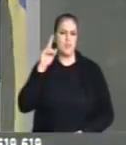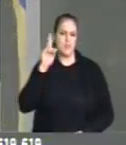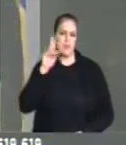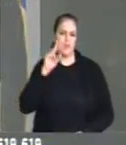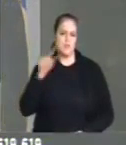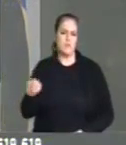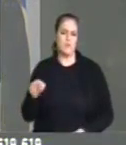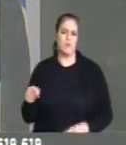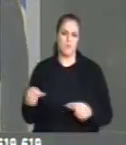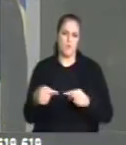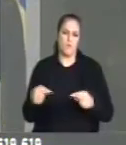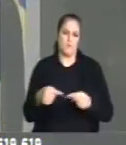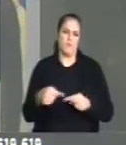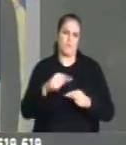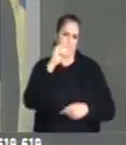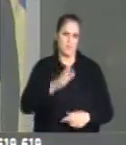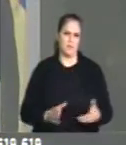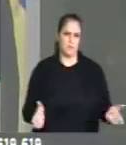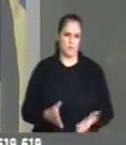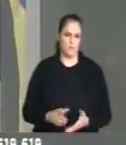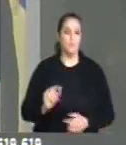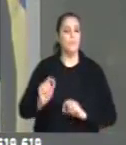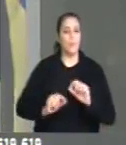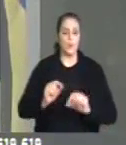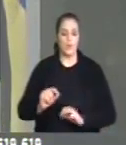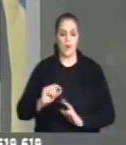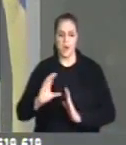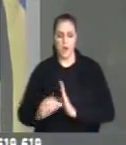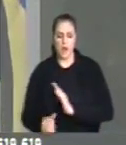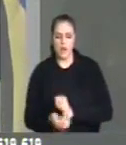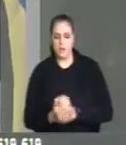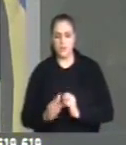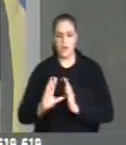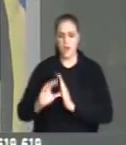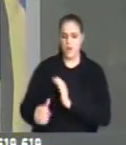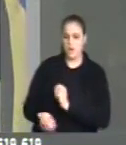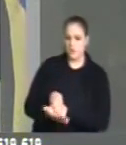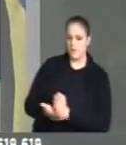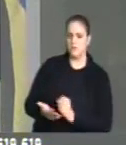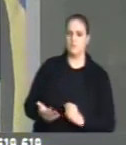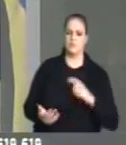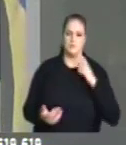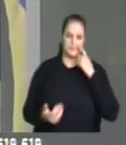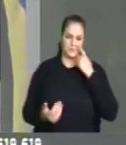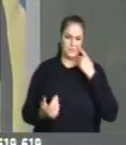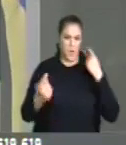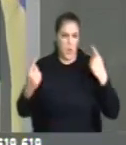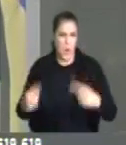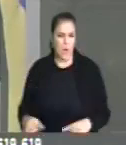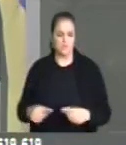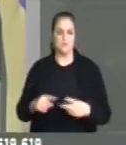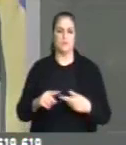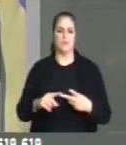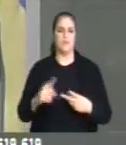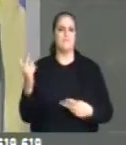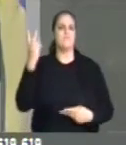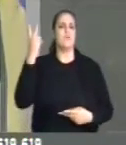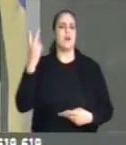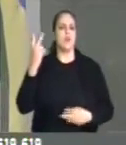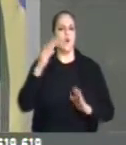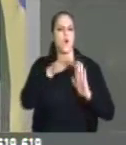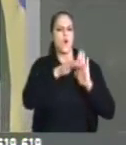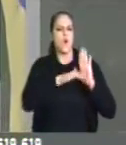que a corrupção está sendo combatida, em que os valores estão sendo restabelecidos, em que o